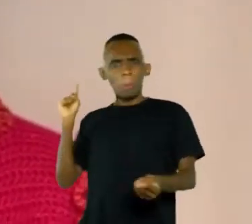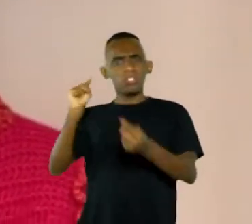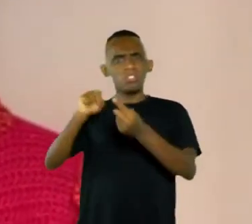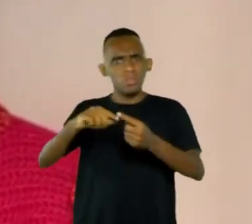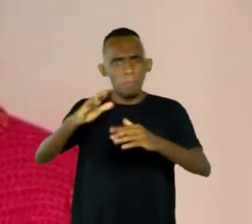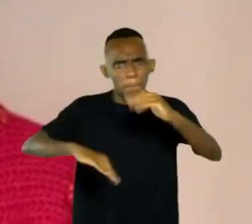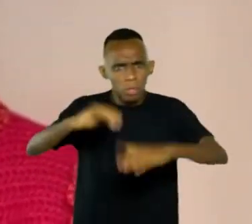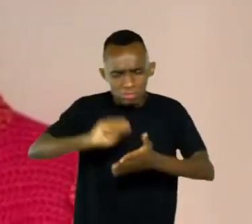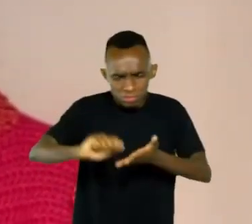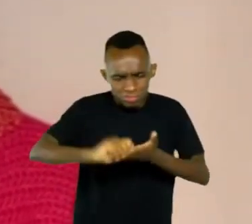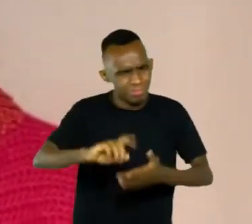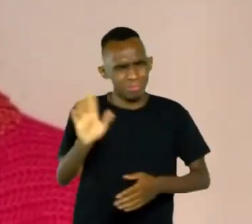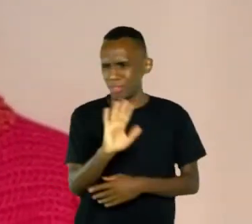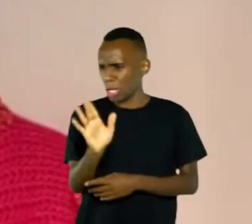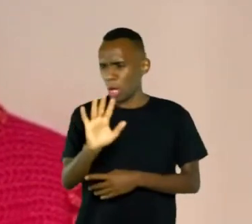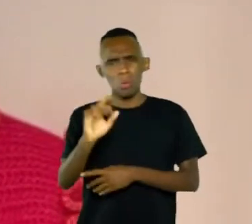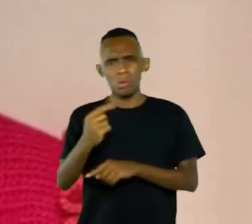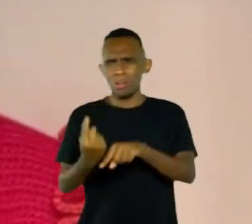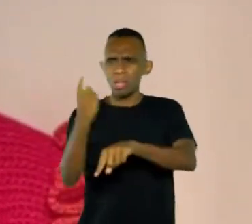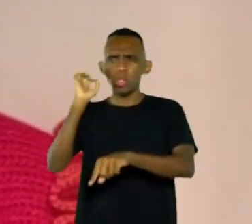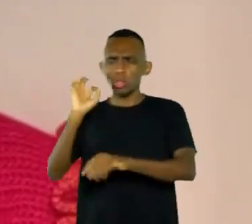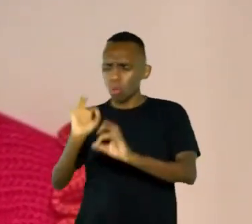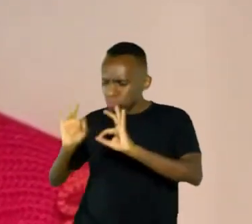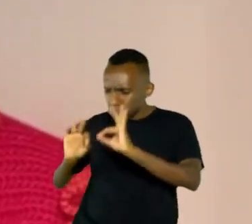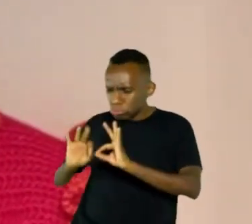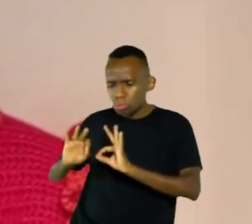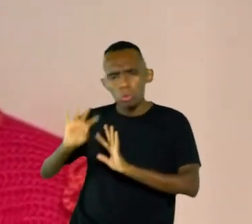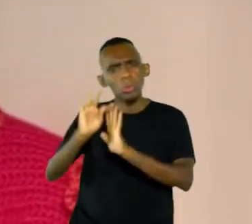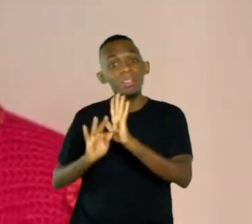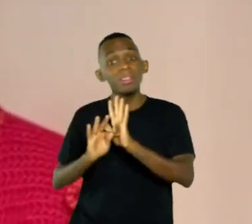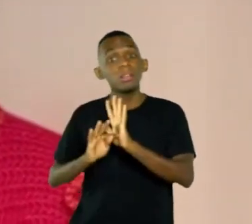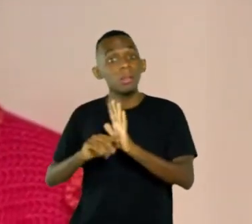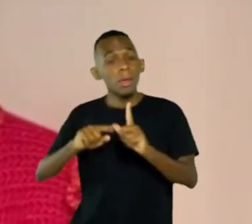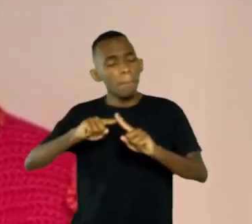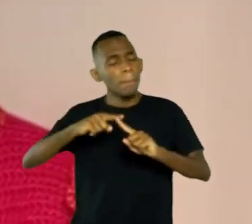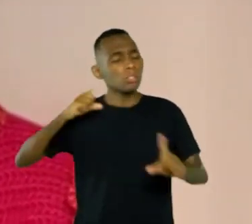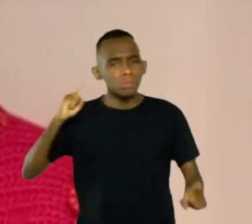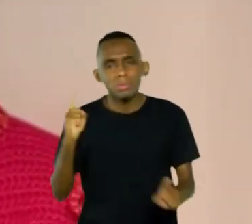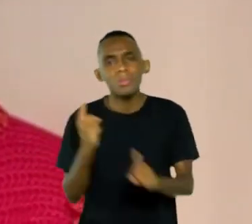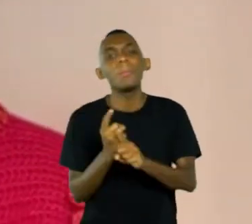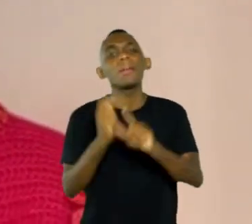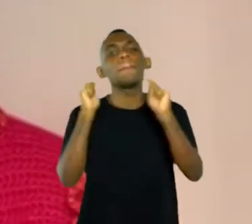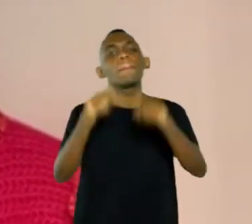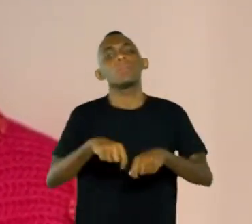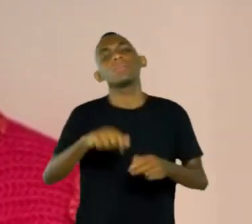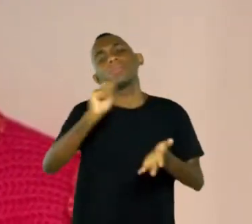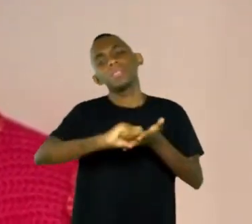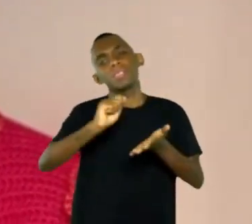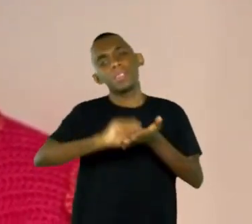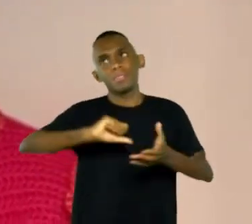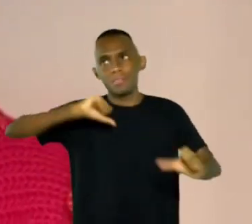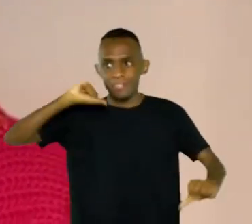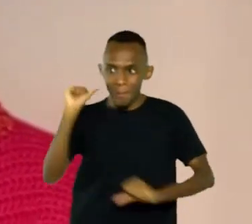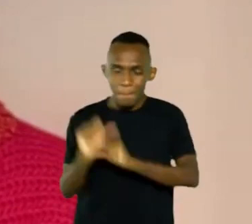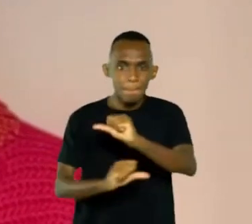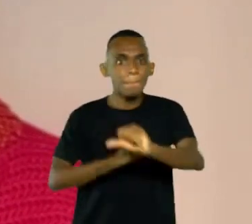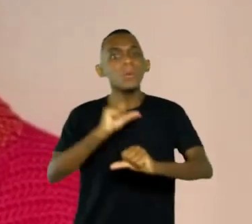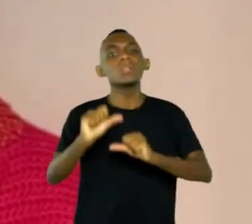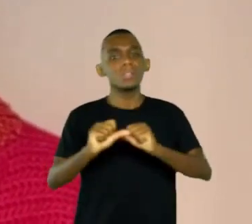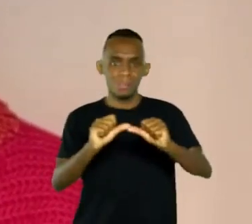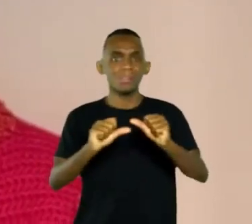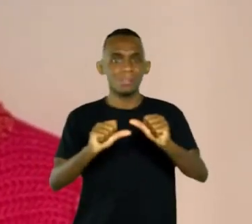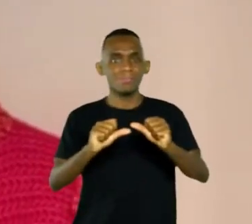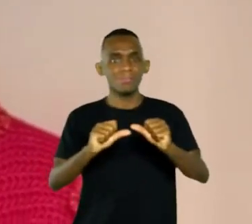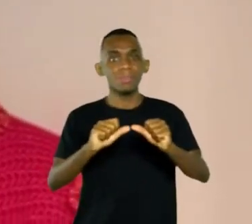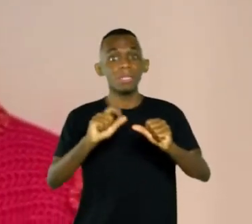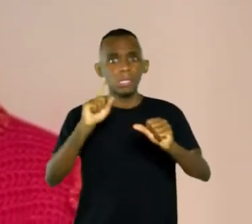fui redatora publicitária. E aí eu descobri a escrita transformada por um destinatário. É muito